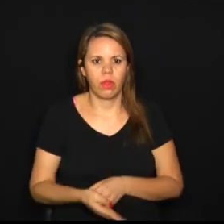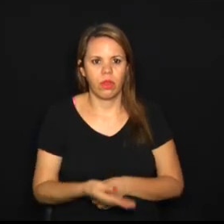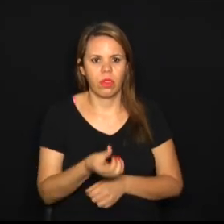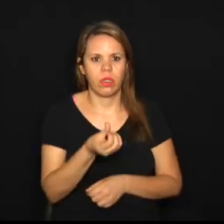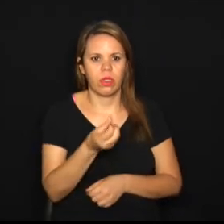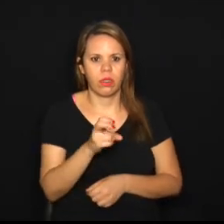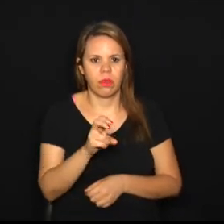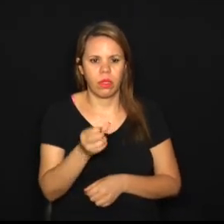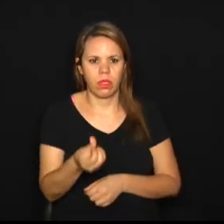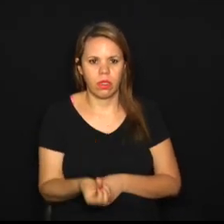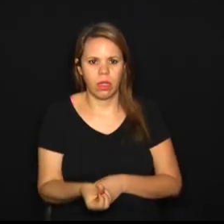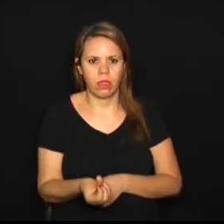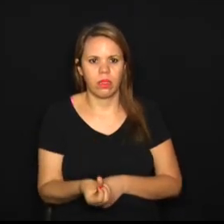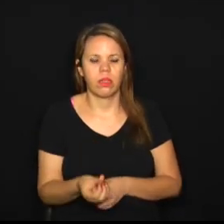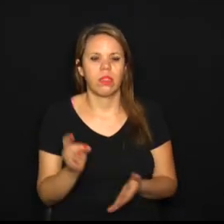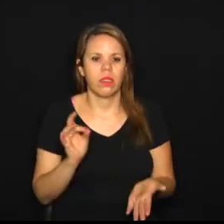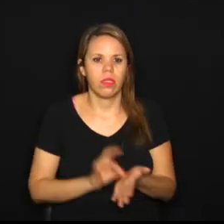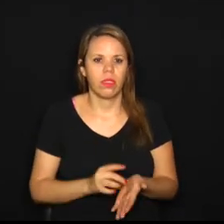2.656.000.000, realizou